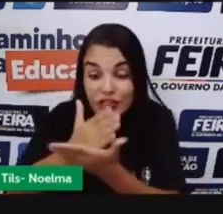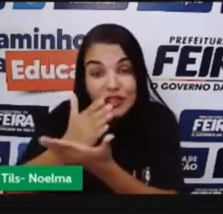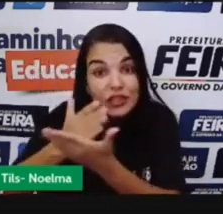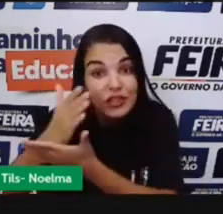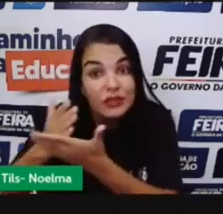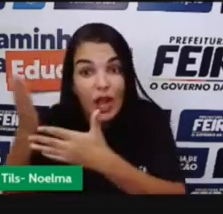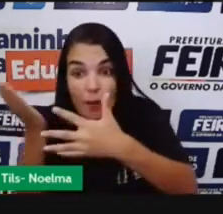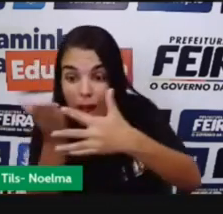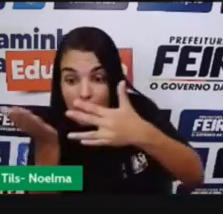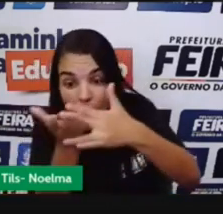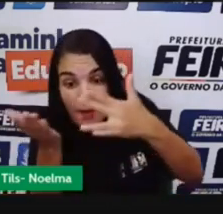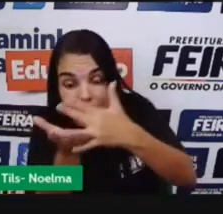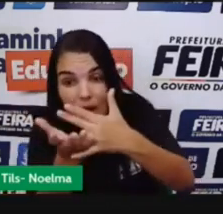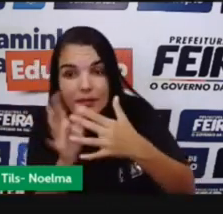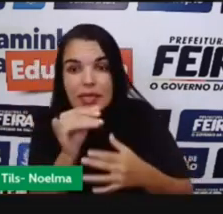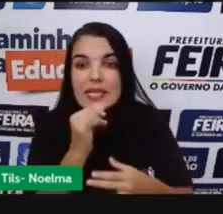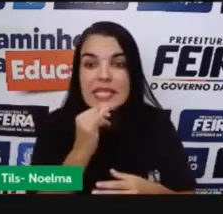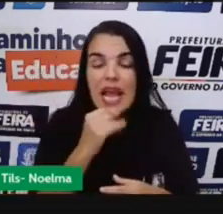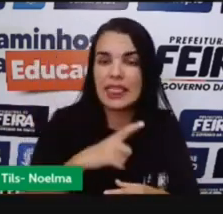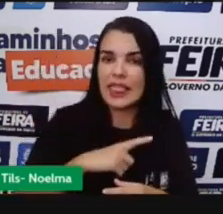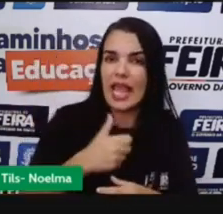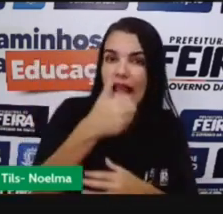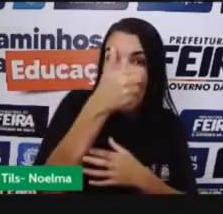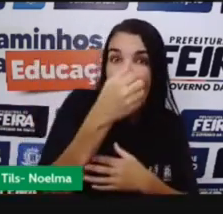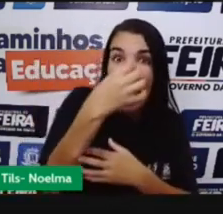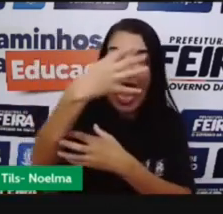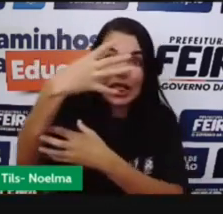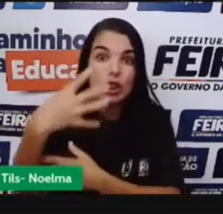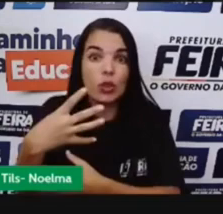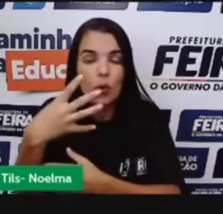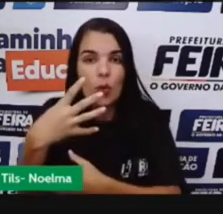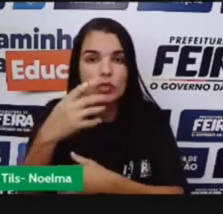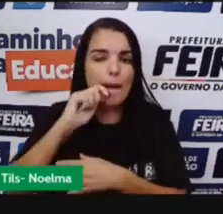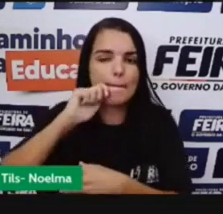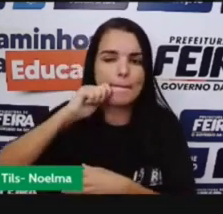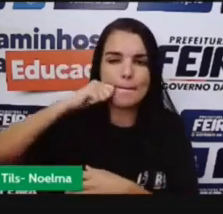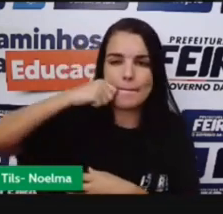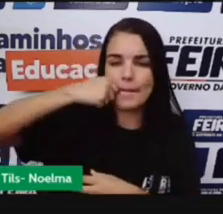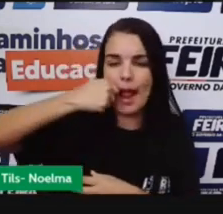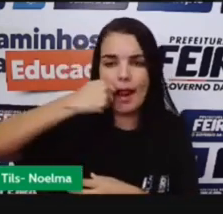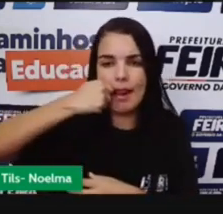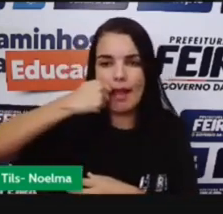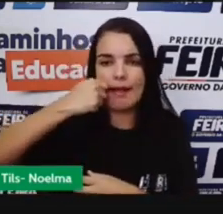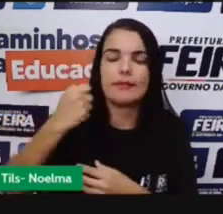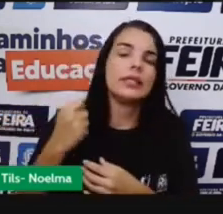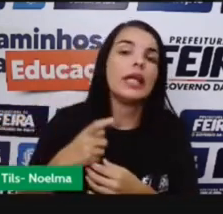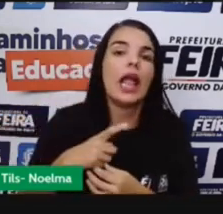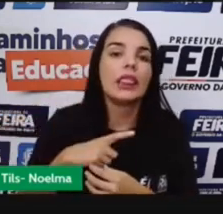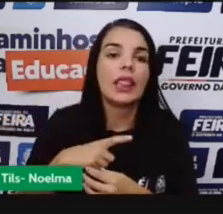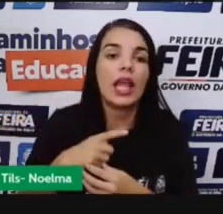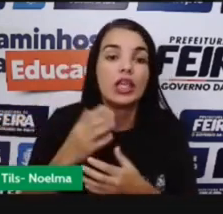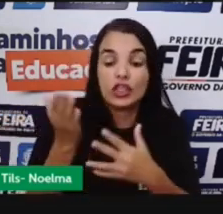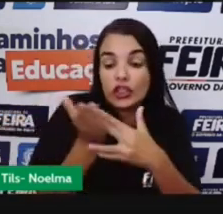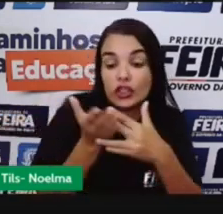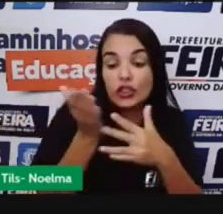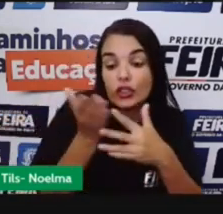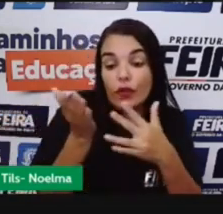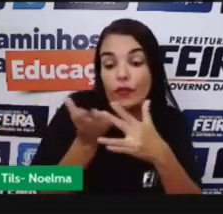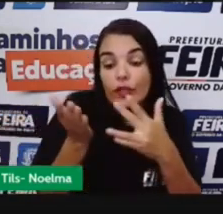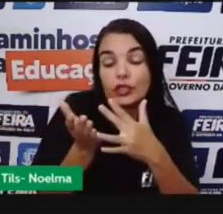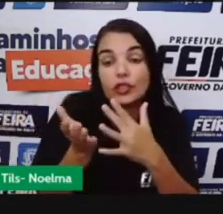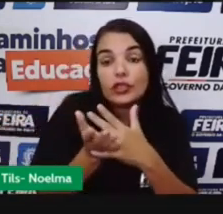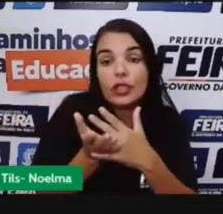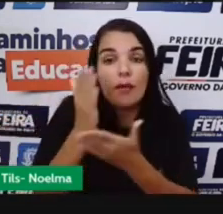duas pessoas, as 14 balas serão, no caso, os objetos, né? Nesse caso, é o tipo de alimento, que a gente